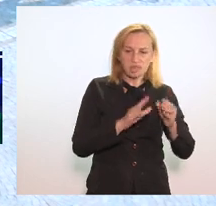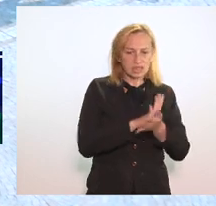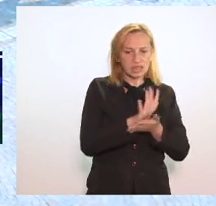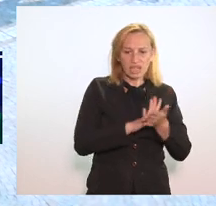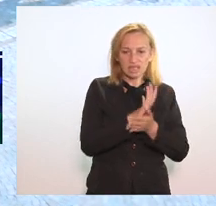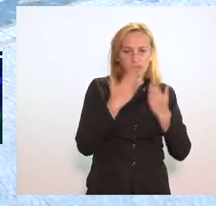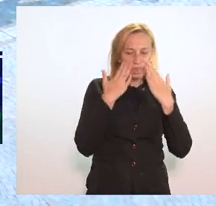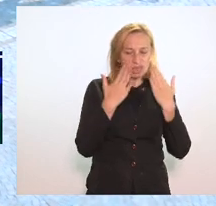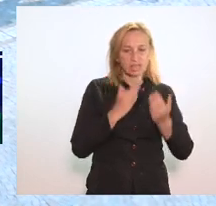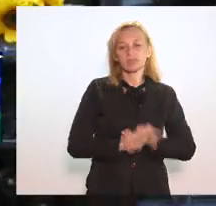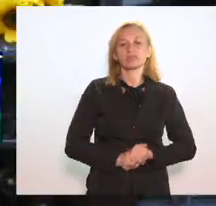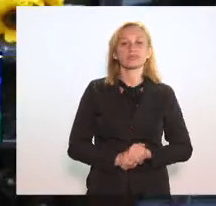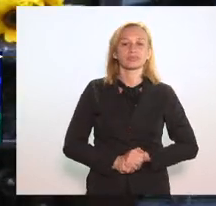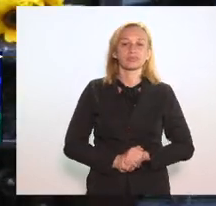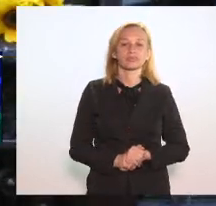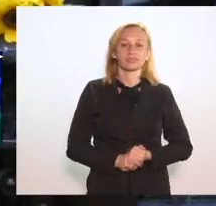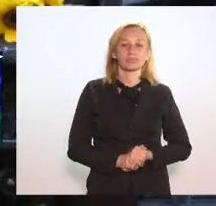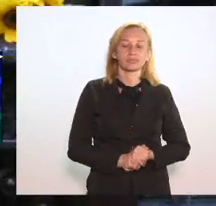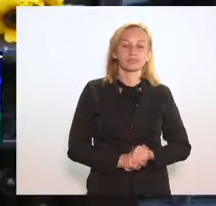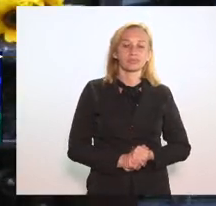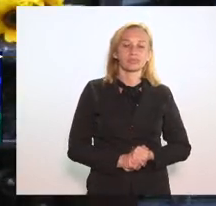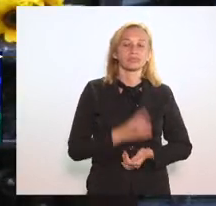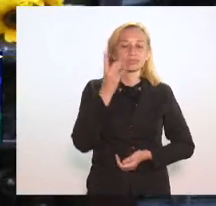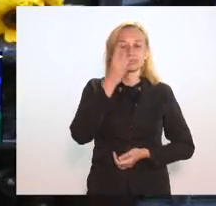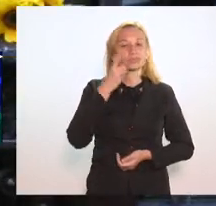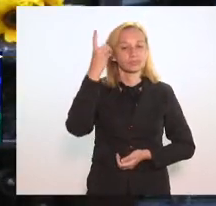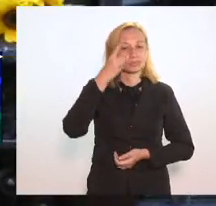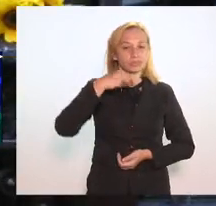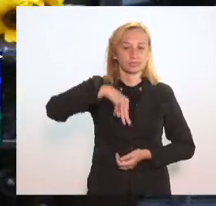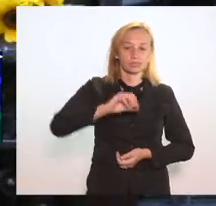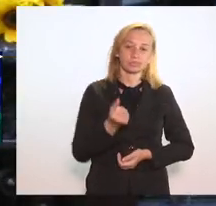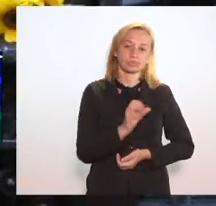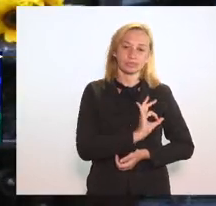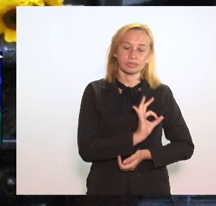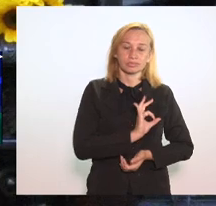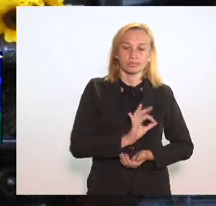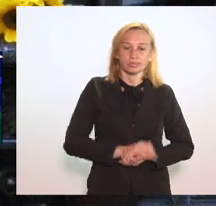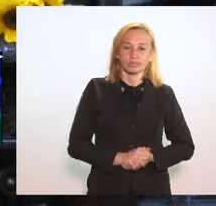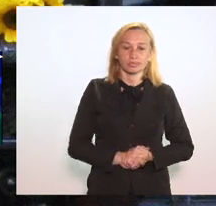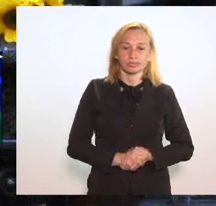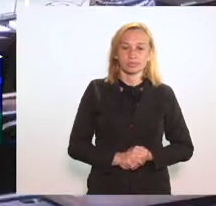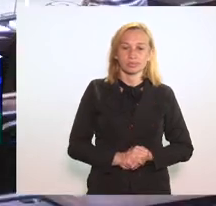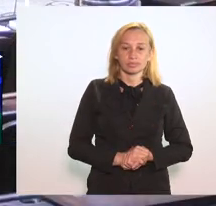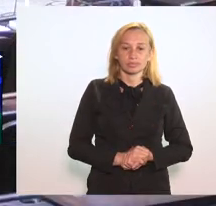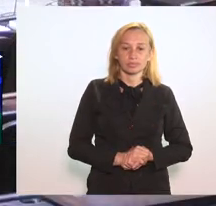emendas que foram apresentadas dele a deputada Martha Rocha